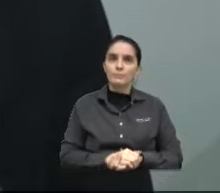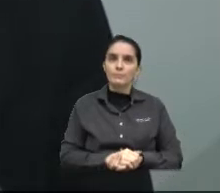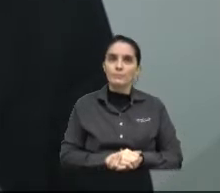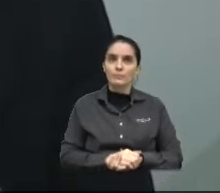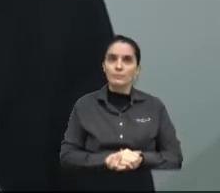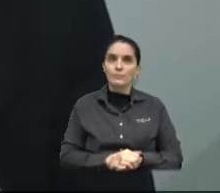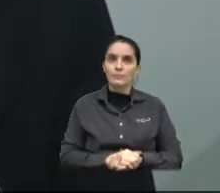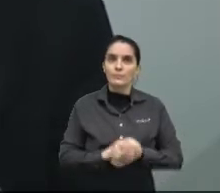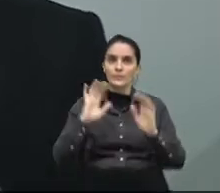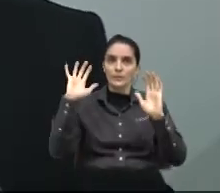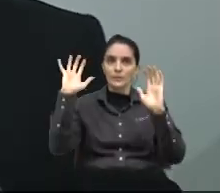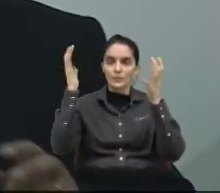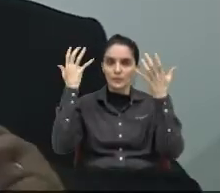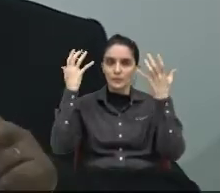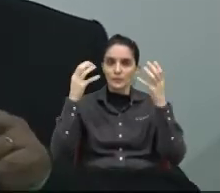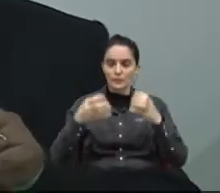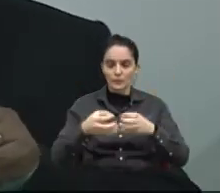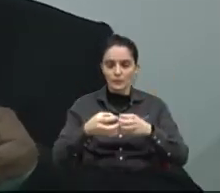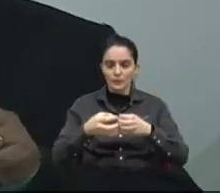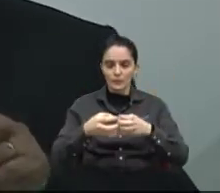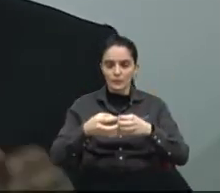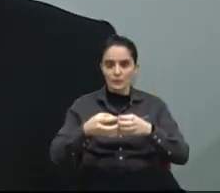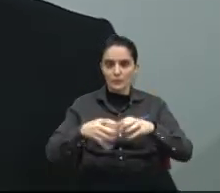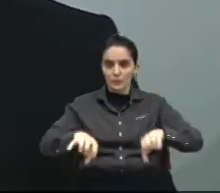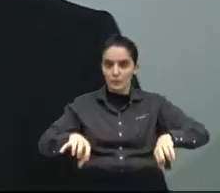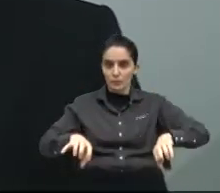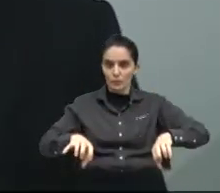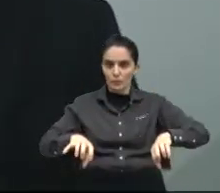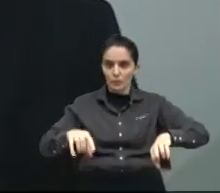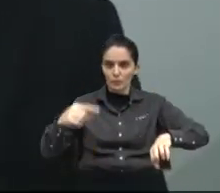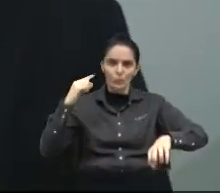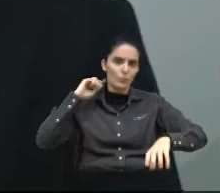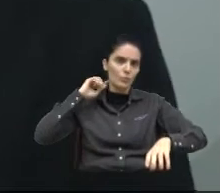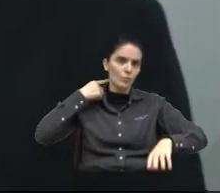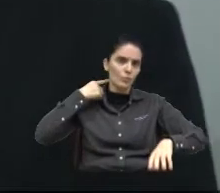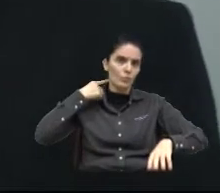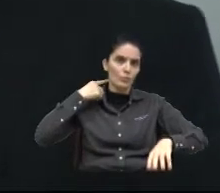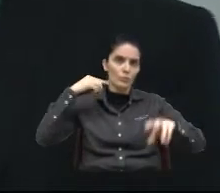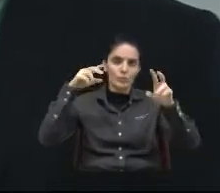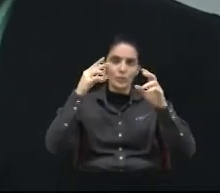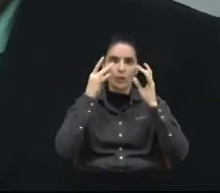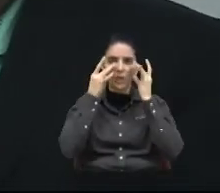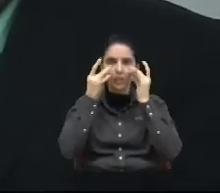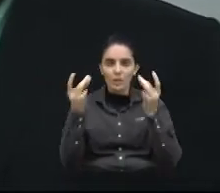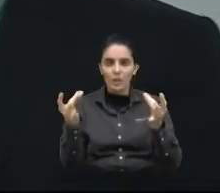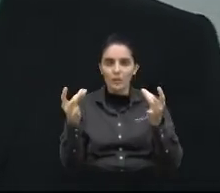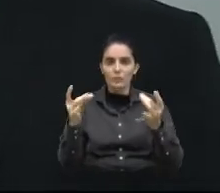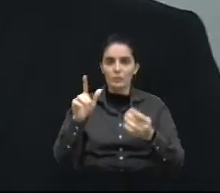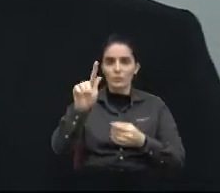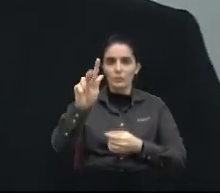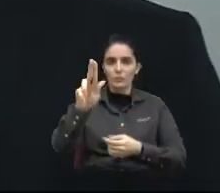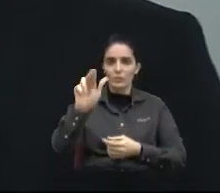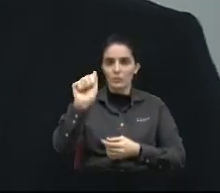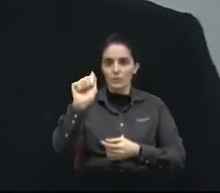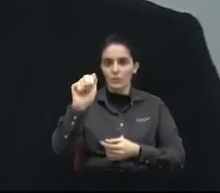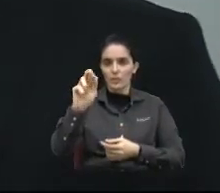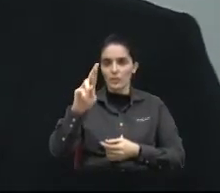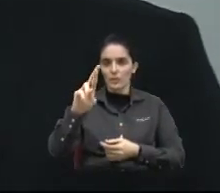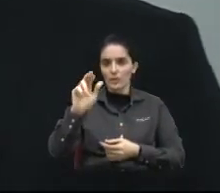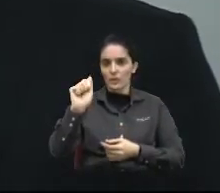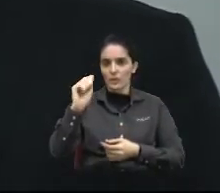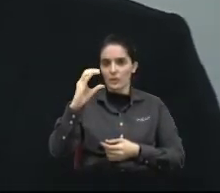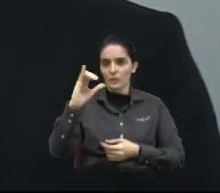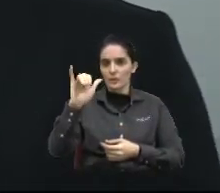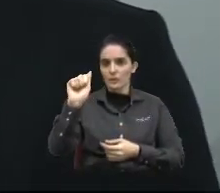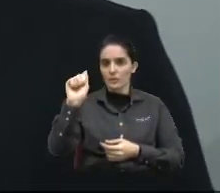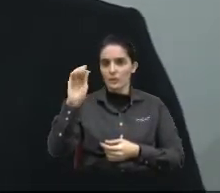uma peça teatral do circo teatro guaraciaba vai acontecer no teatro